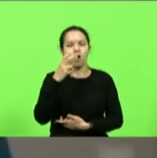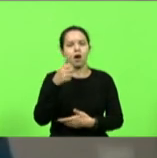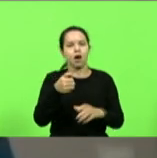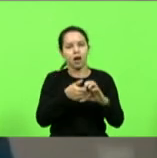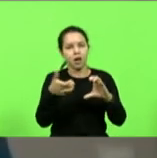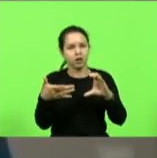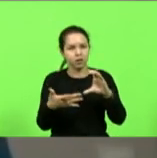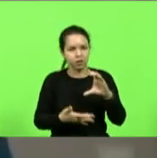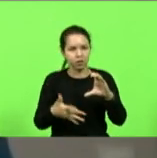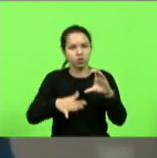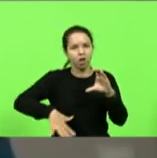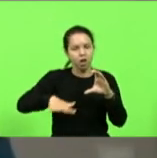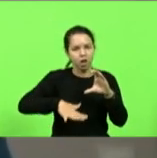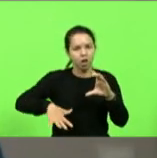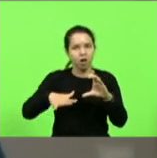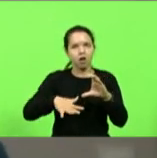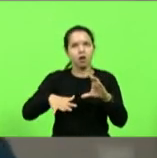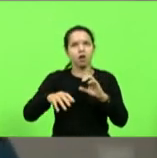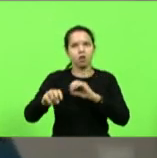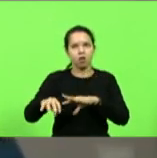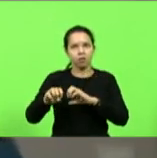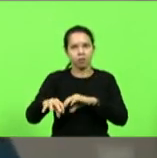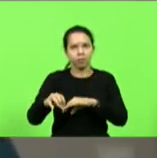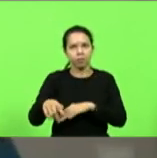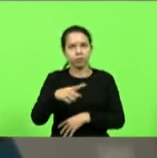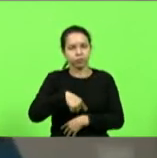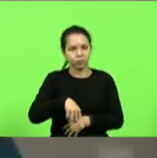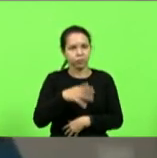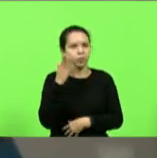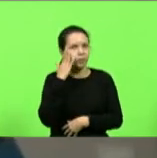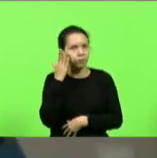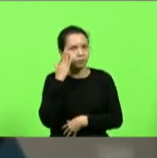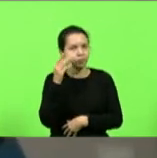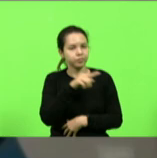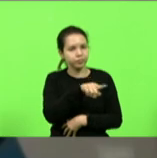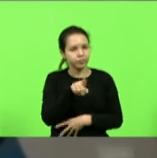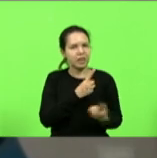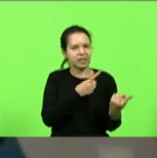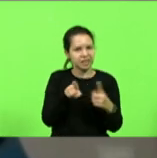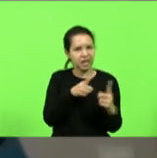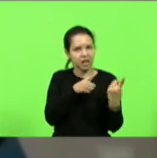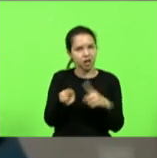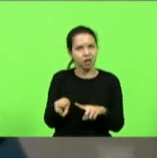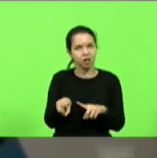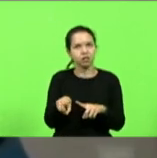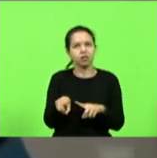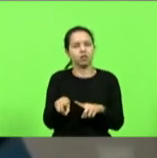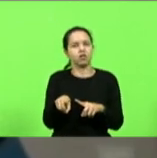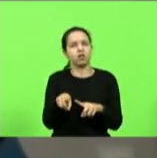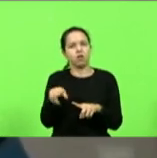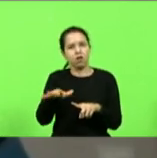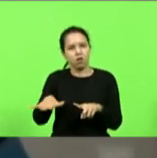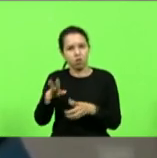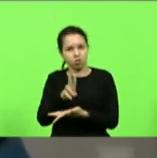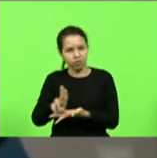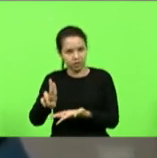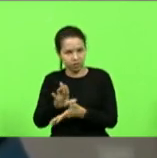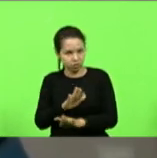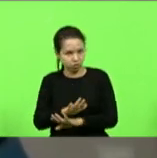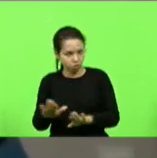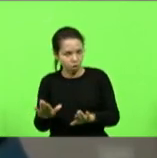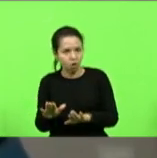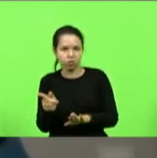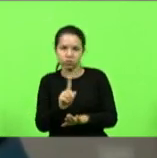ambiente educacional, né. Temos a ciência que esses ataques, eles não ferem somente a universidade pública, mas sim o próprio